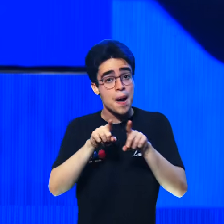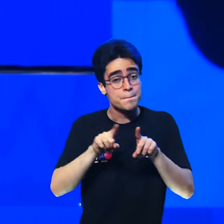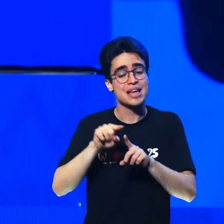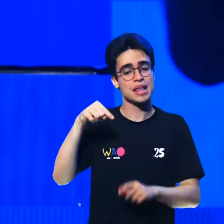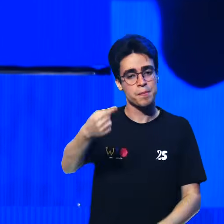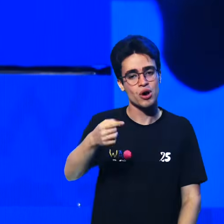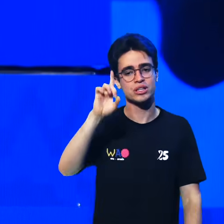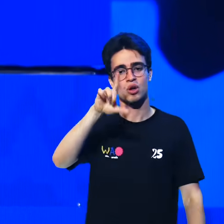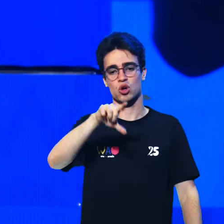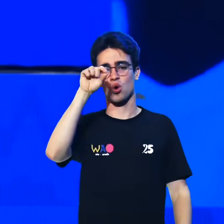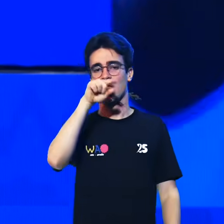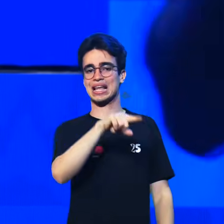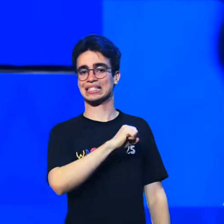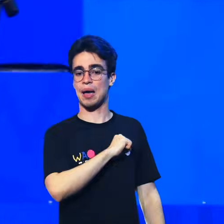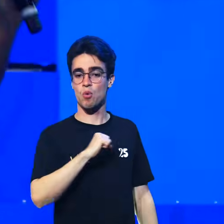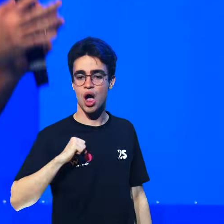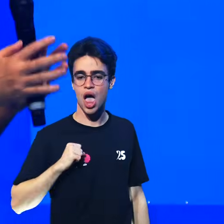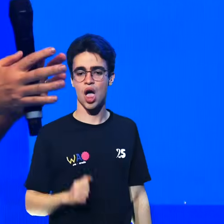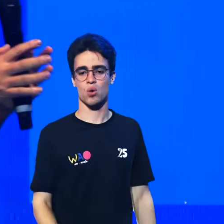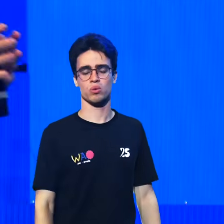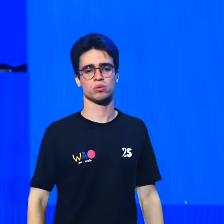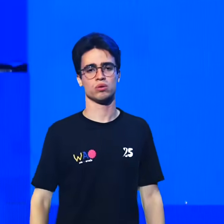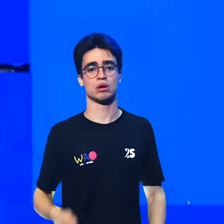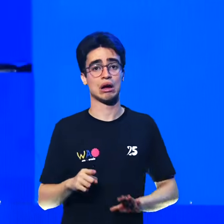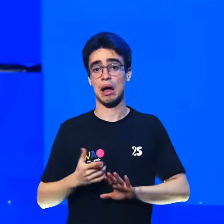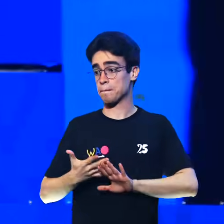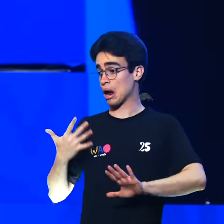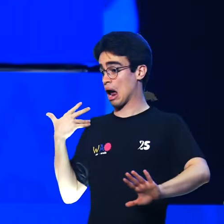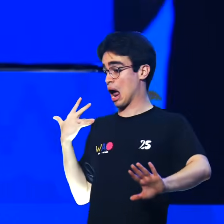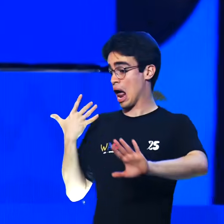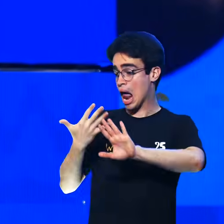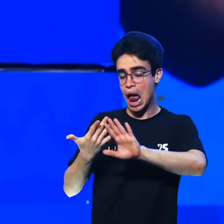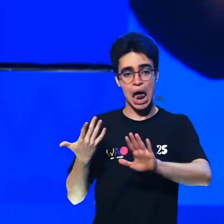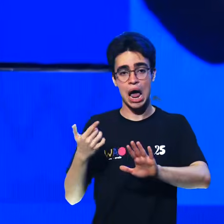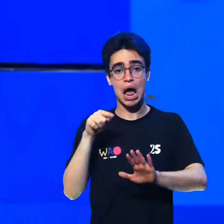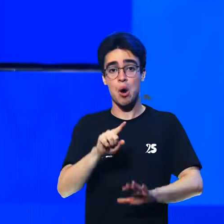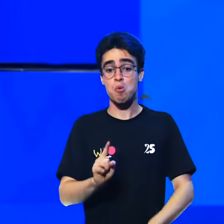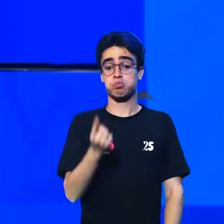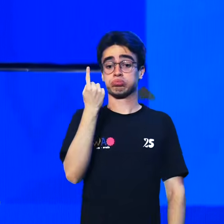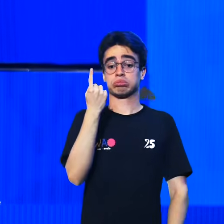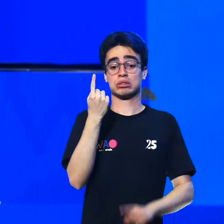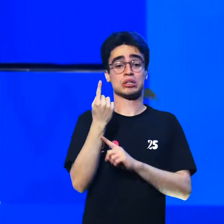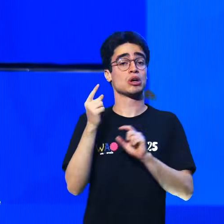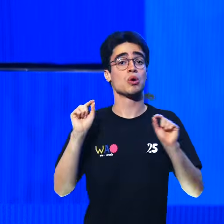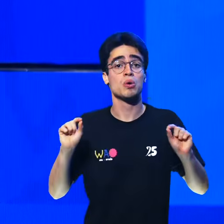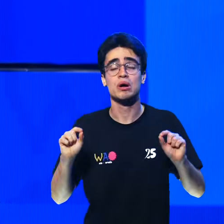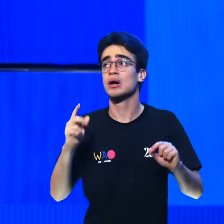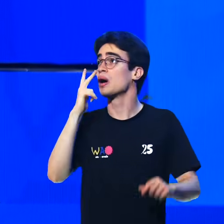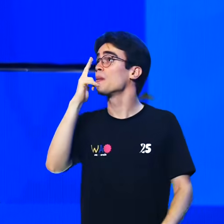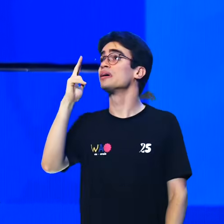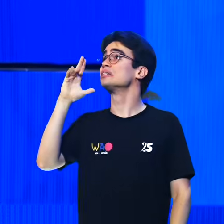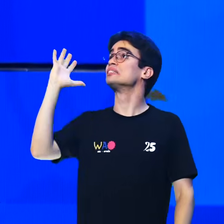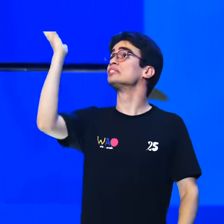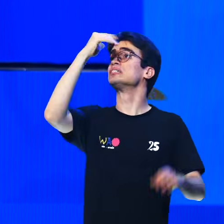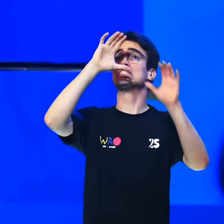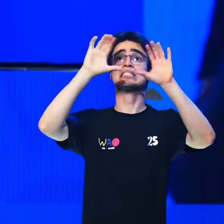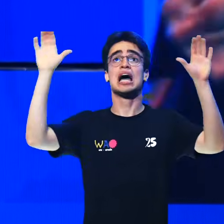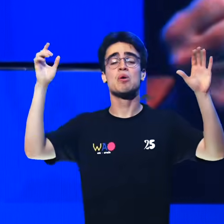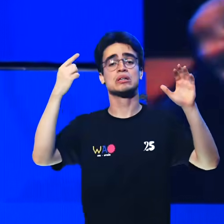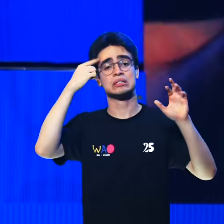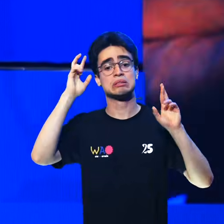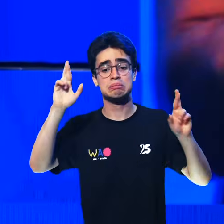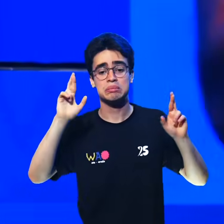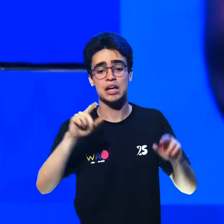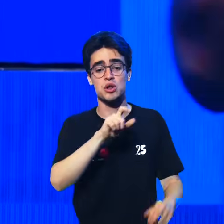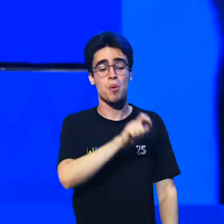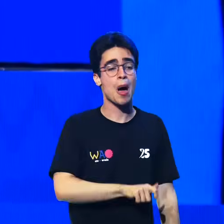levanta Samuel. Não tinha na história algo tão impressionante. O céu estava esperando uma mulher orar